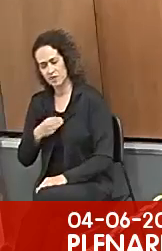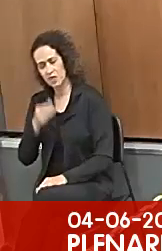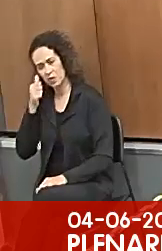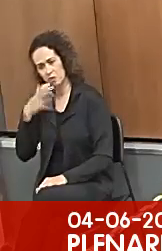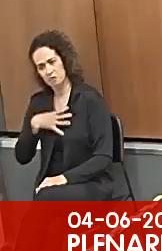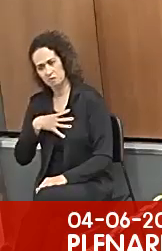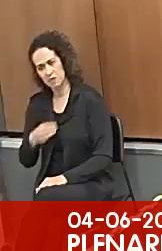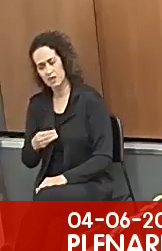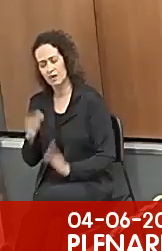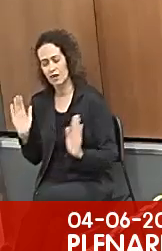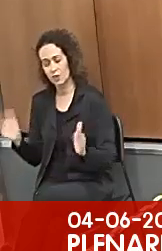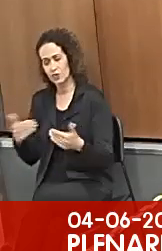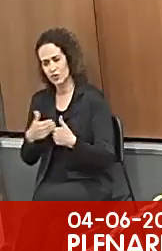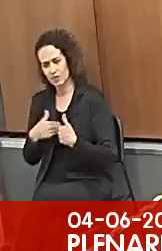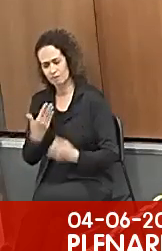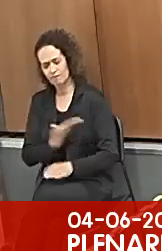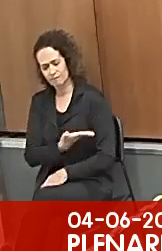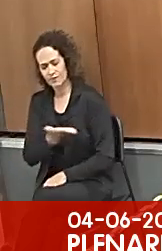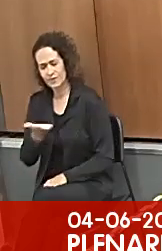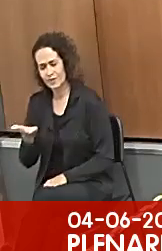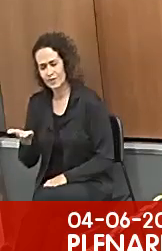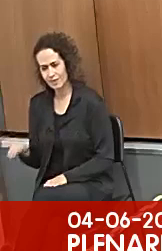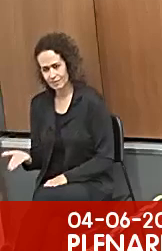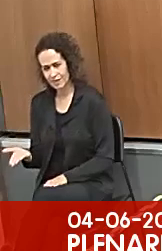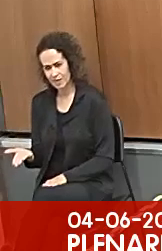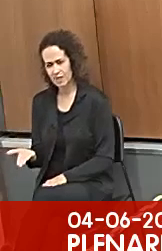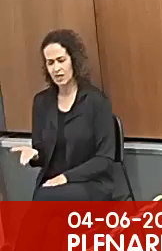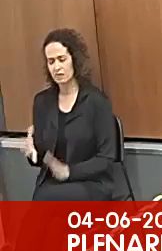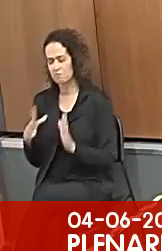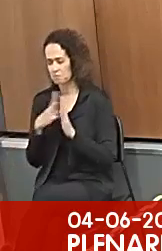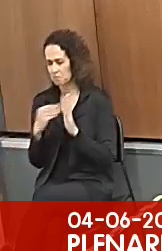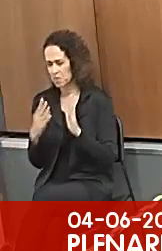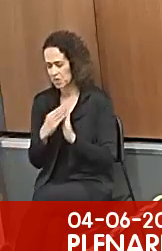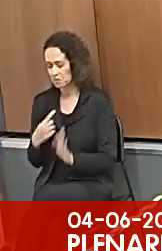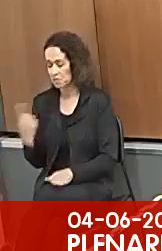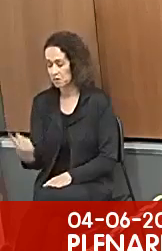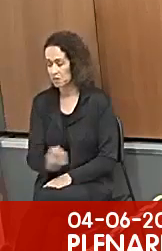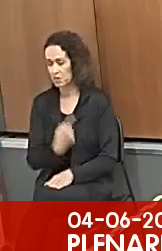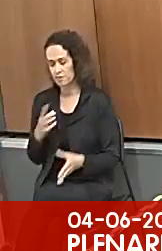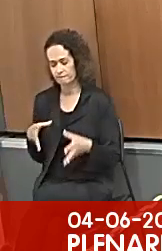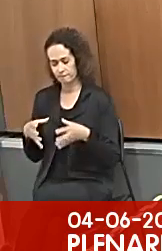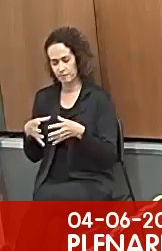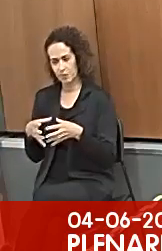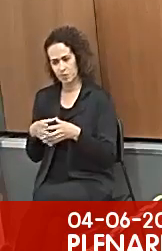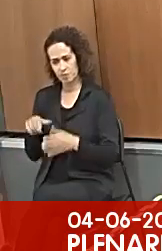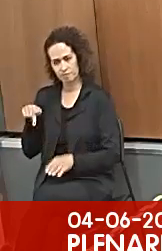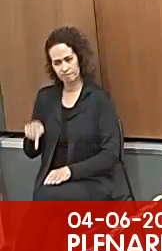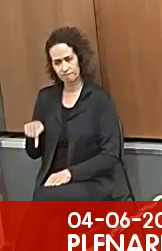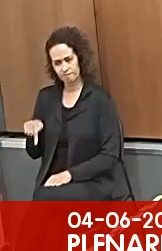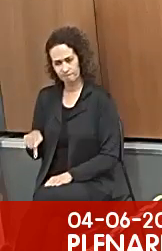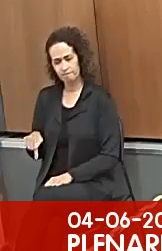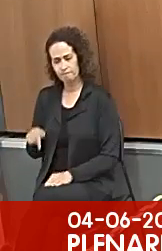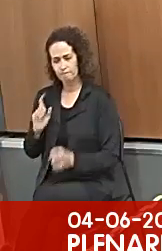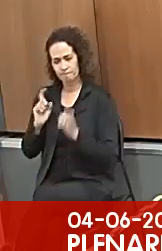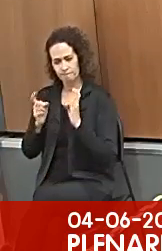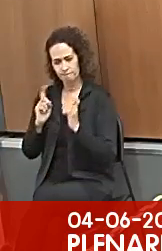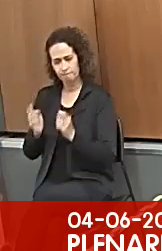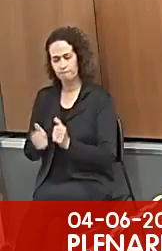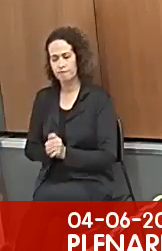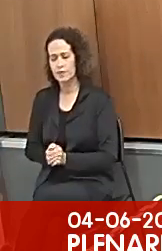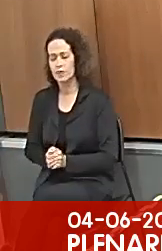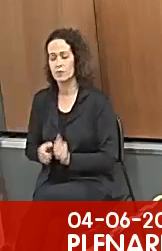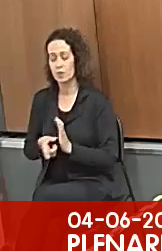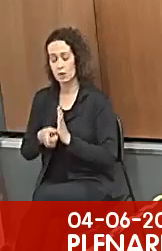que vocês são exemplo para nós, membros dessa comissão. Quero aqui, antes de passar a palavra para os nobres